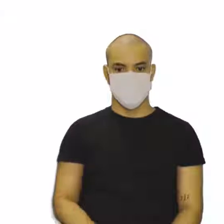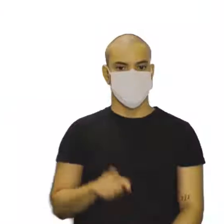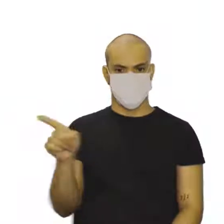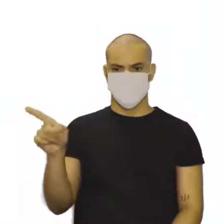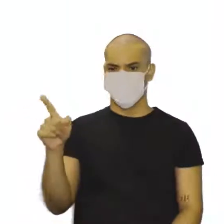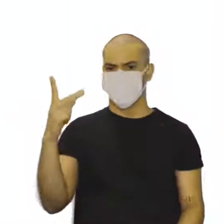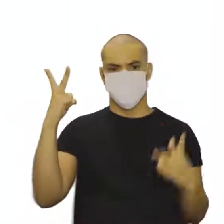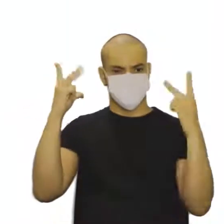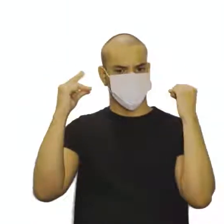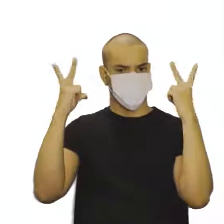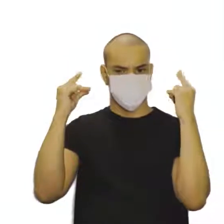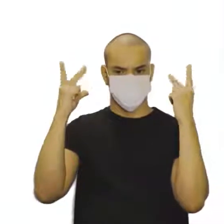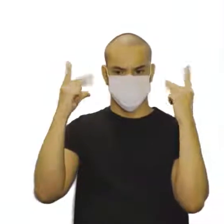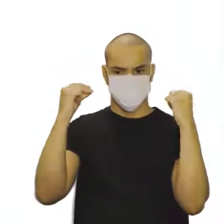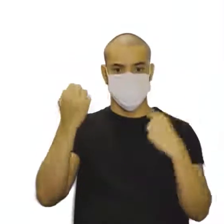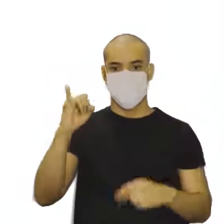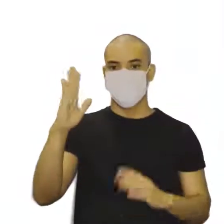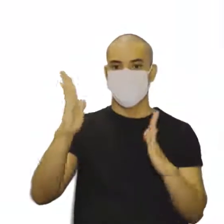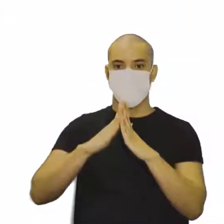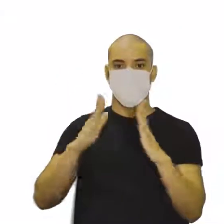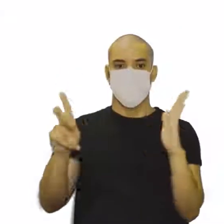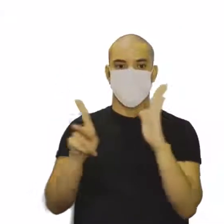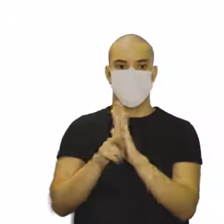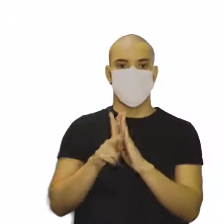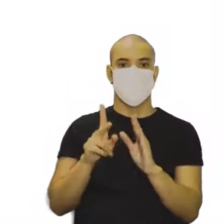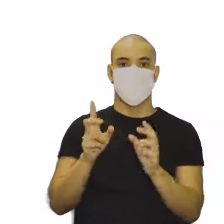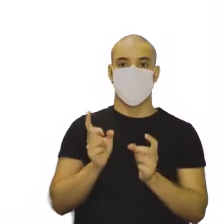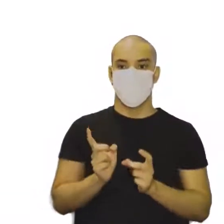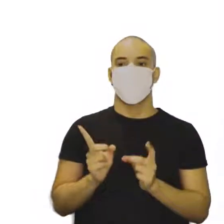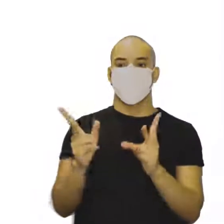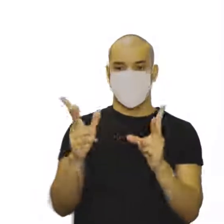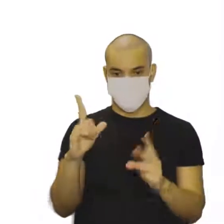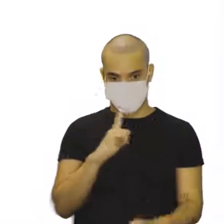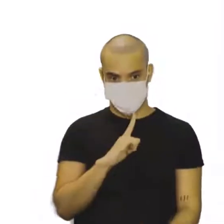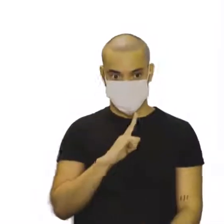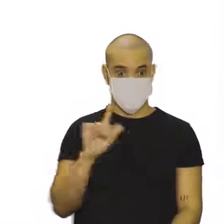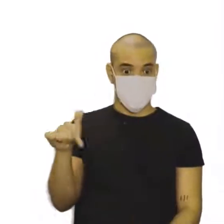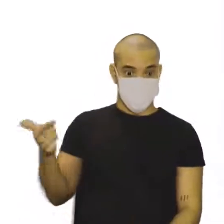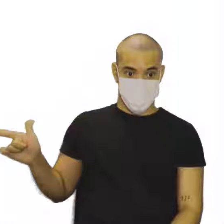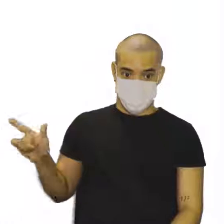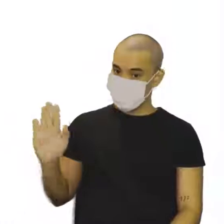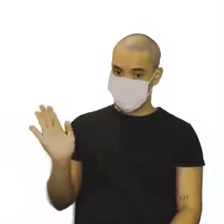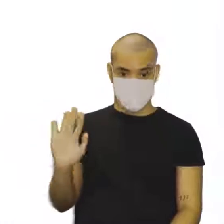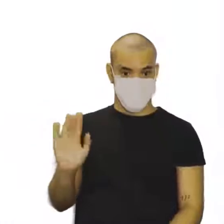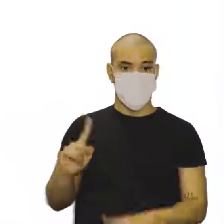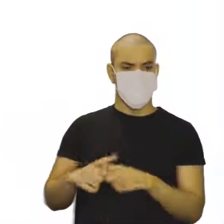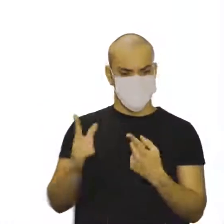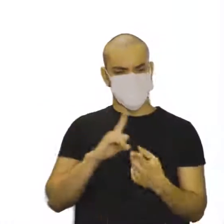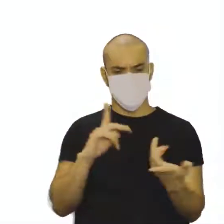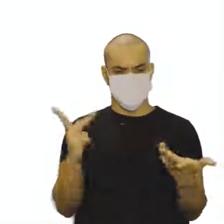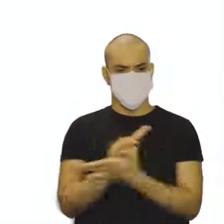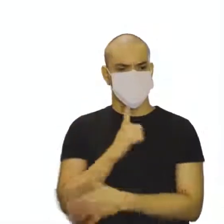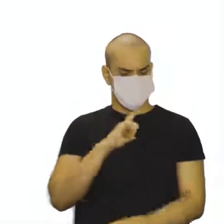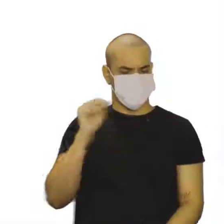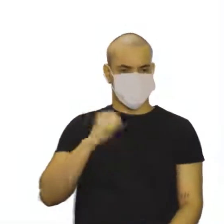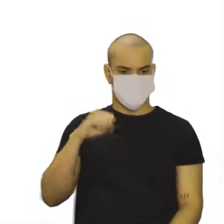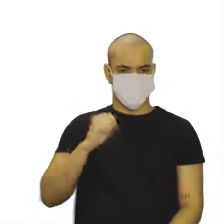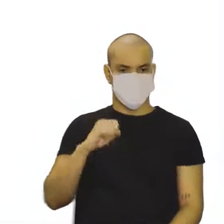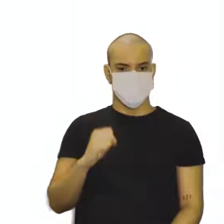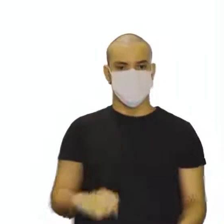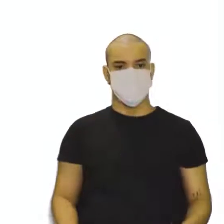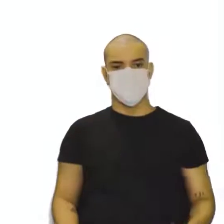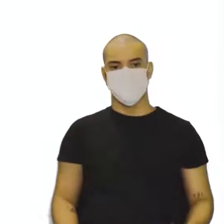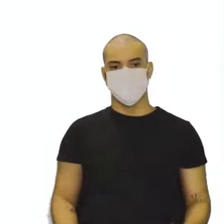muito comum, se você for em casas de eletrônico. Esse daqui não é tão comum assim, mas também é um fusível, tá